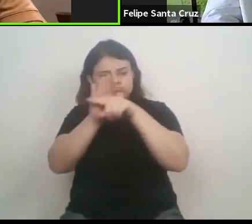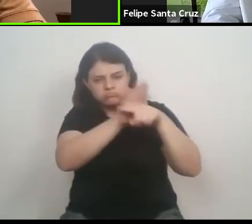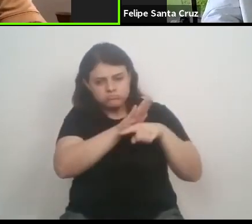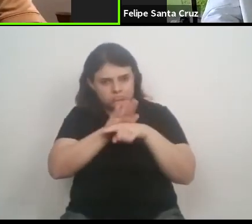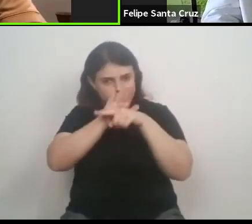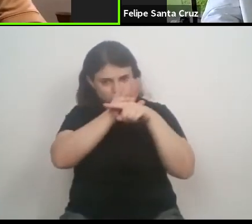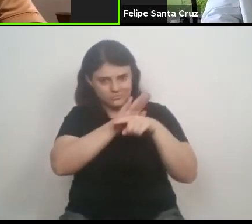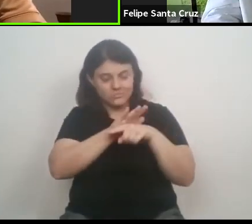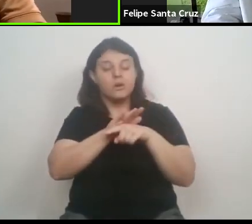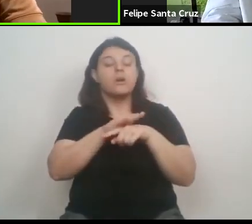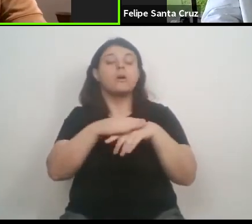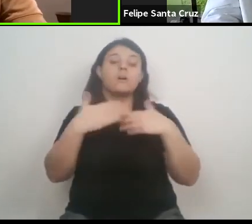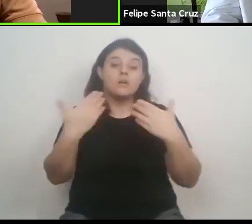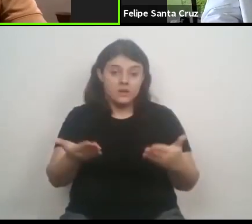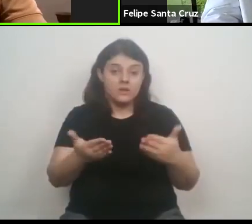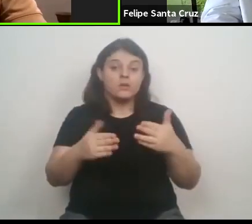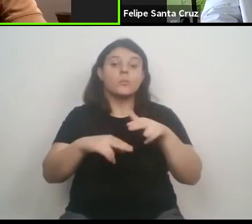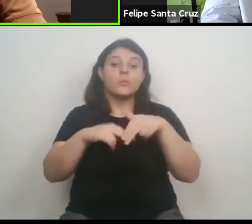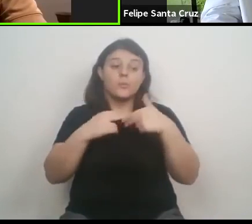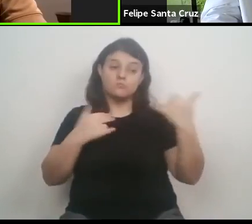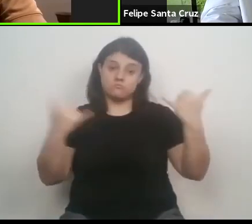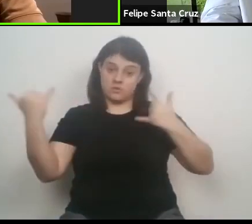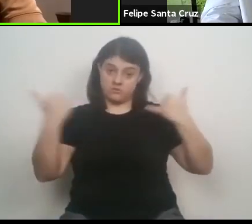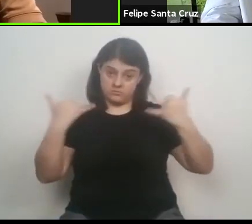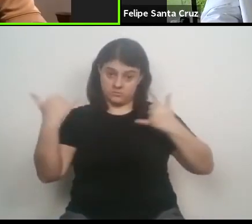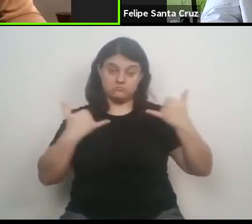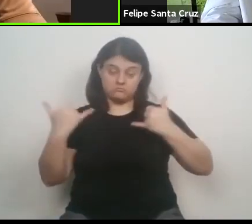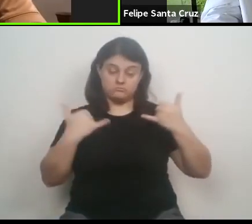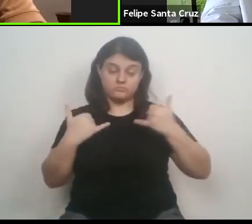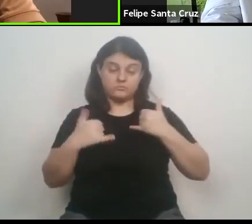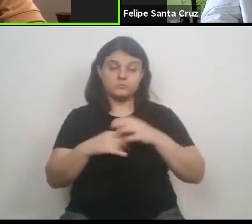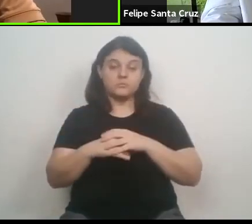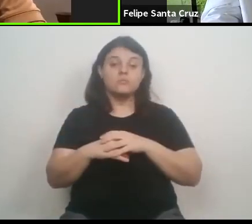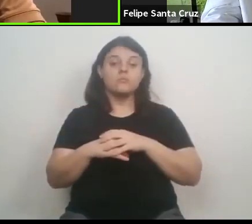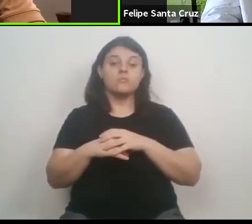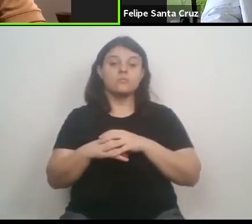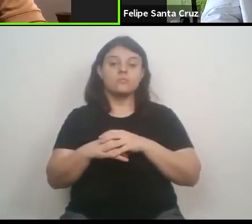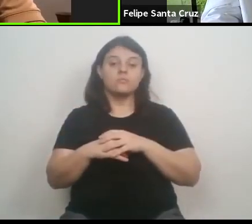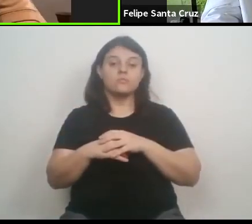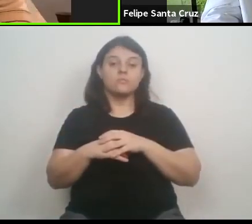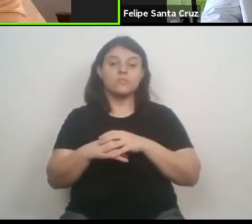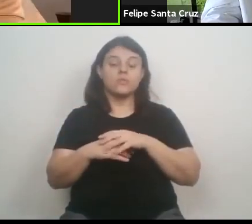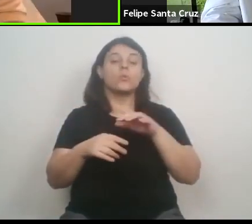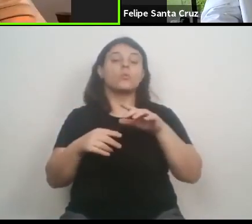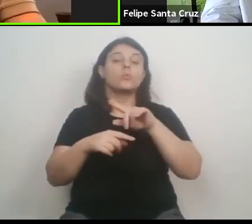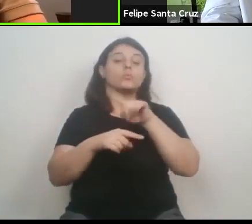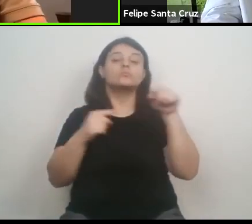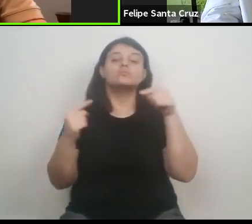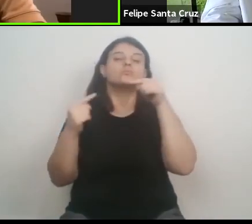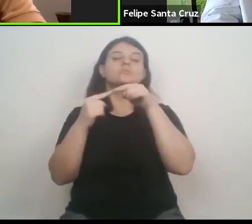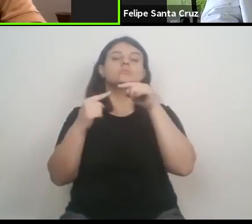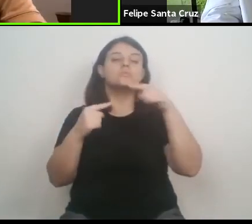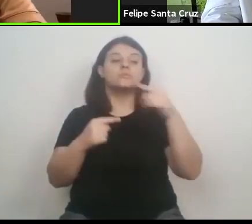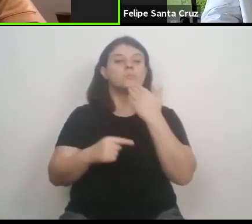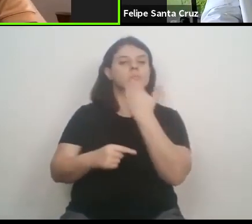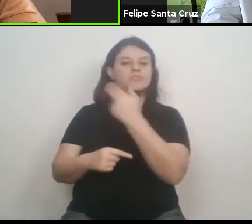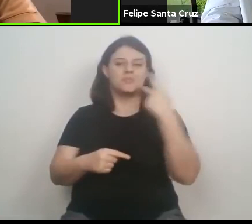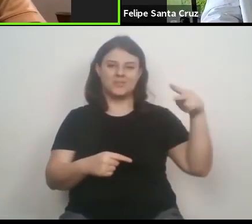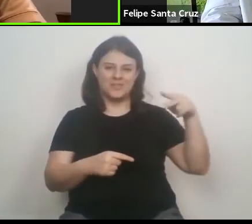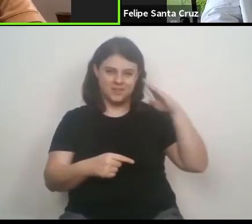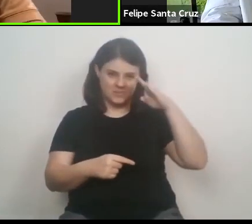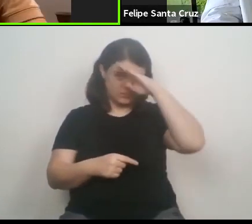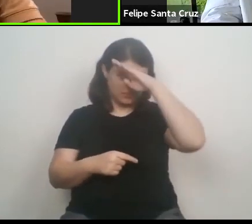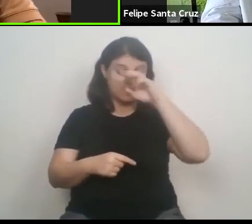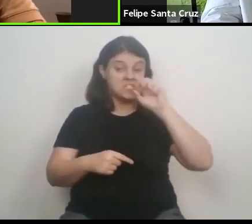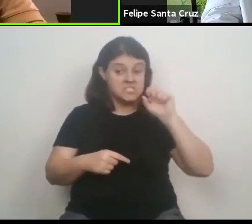E é justamente, segundo informações que eu obtive, o objeto do pedido do Bolsonaro. Se